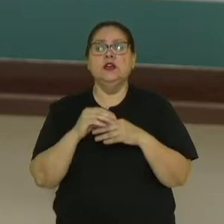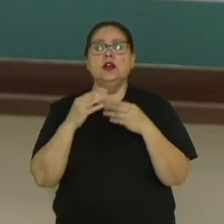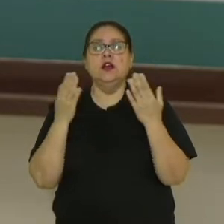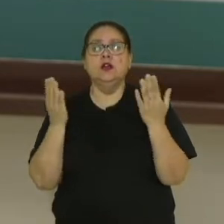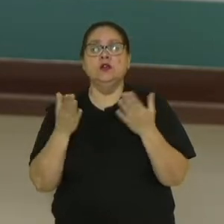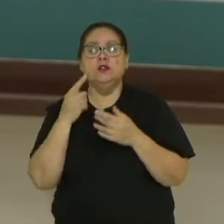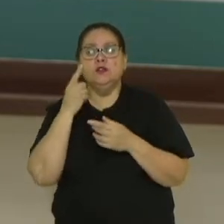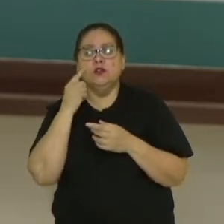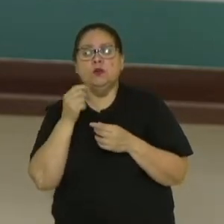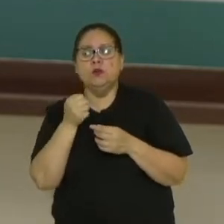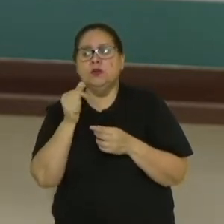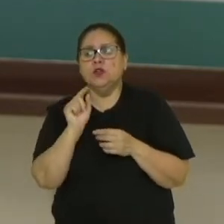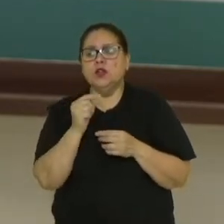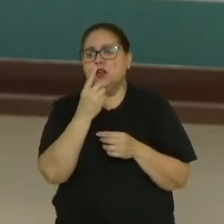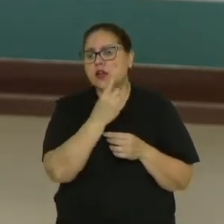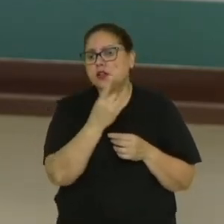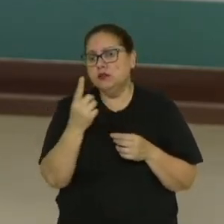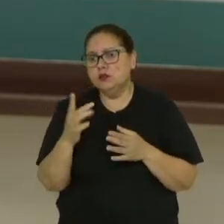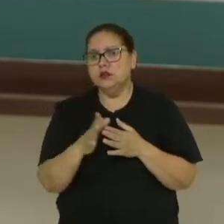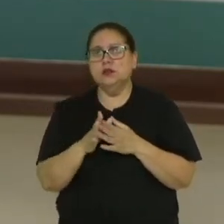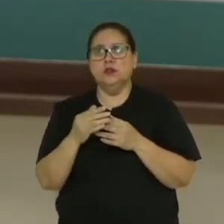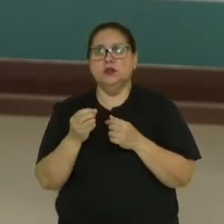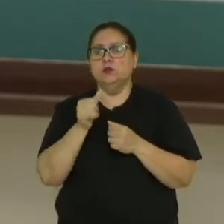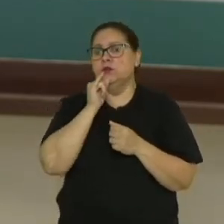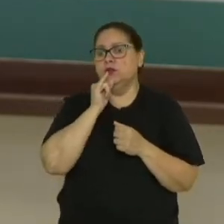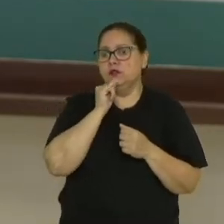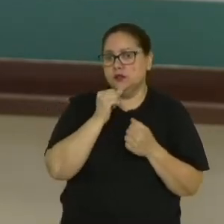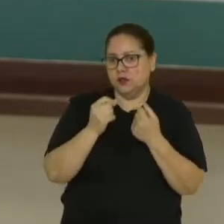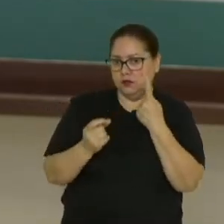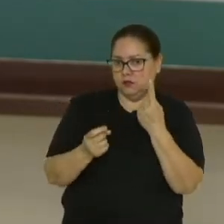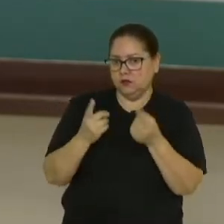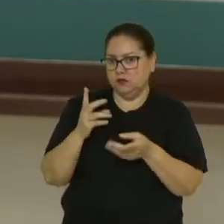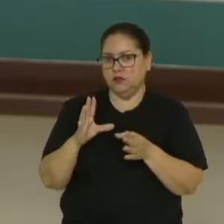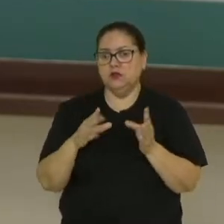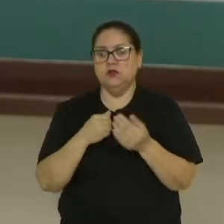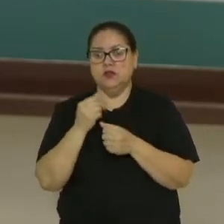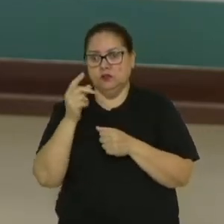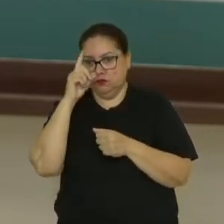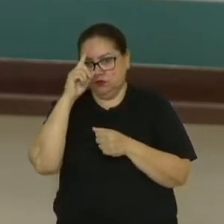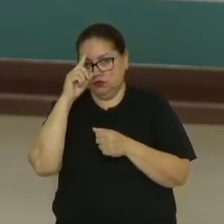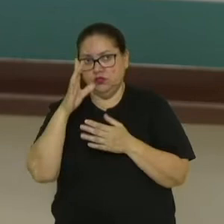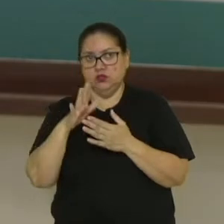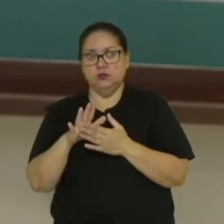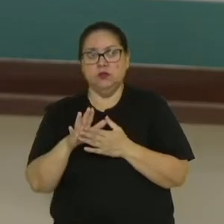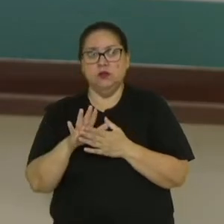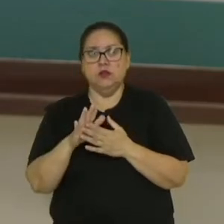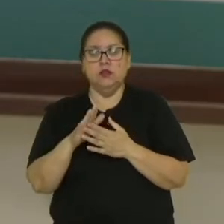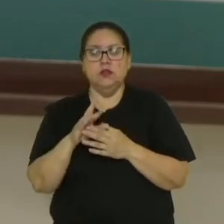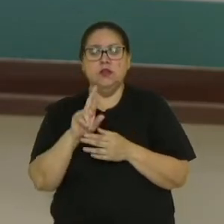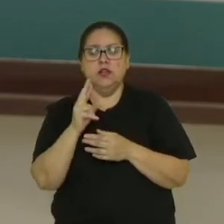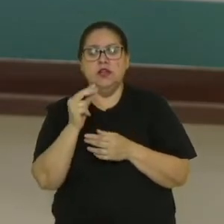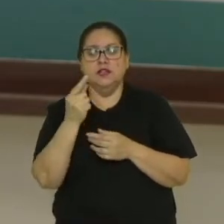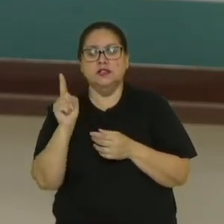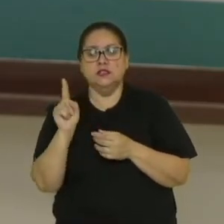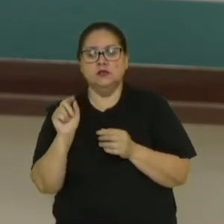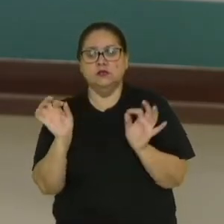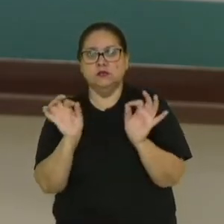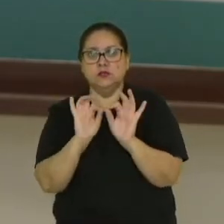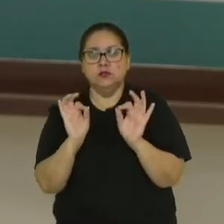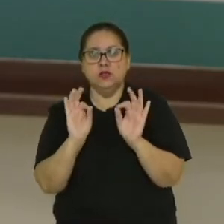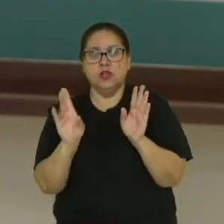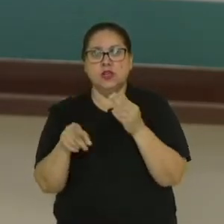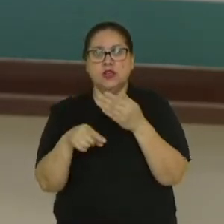Agora a gente vai ver um pouquinho cada uma delas com alguns exemplos aí das reações do cotidiano. Então, a reação de síntese ou